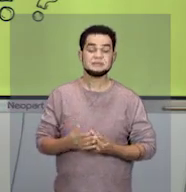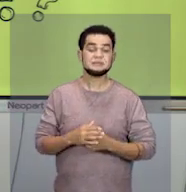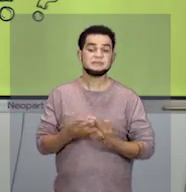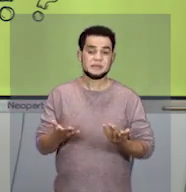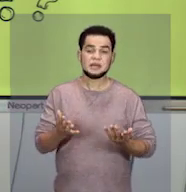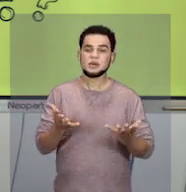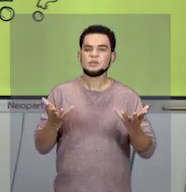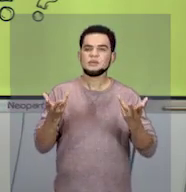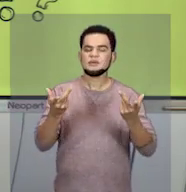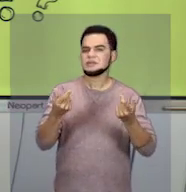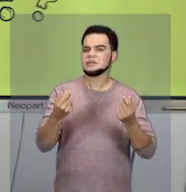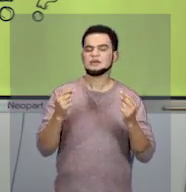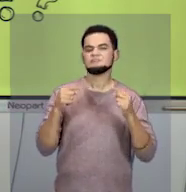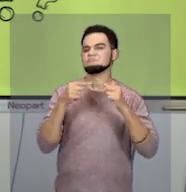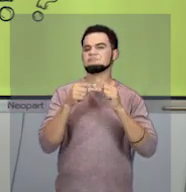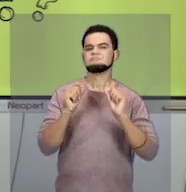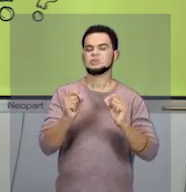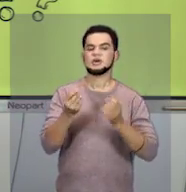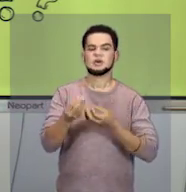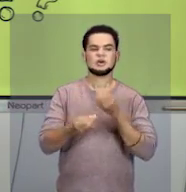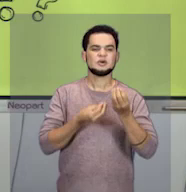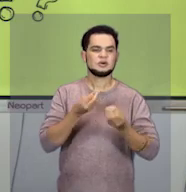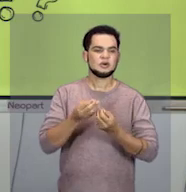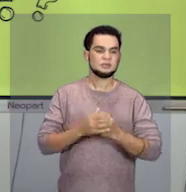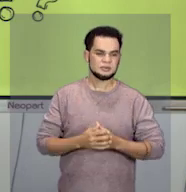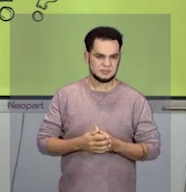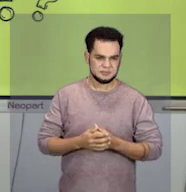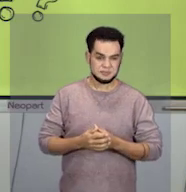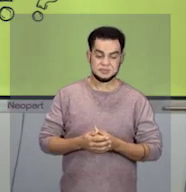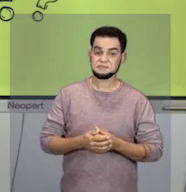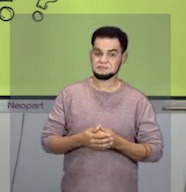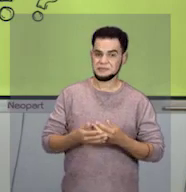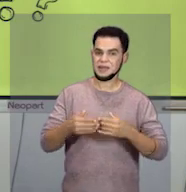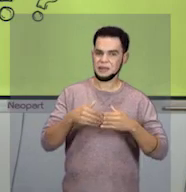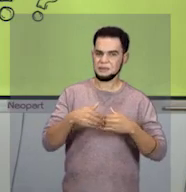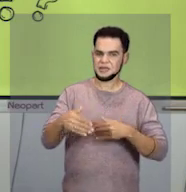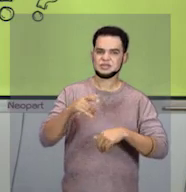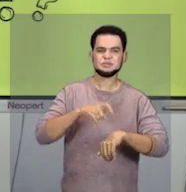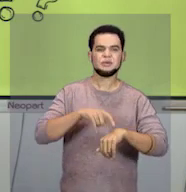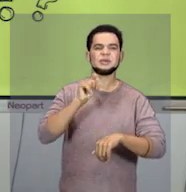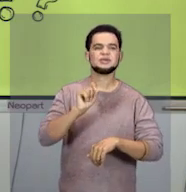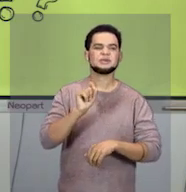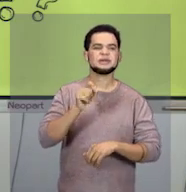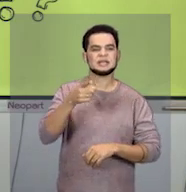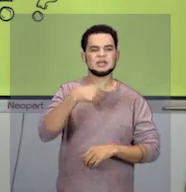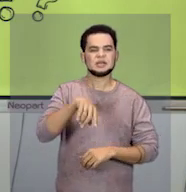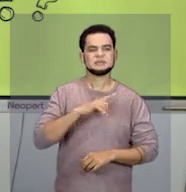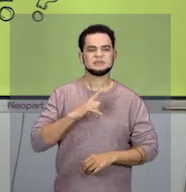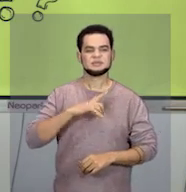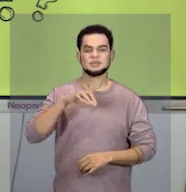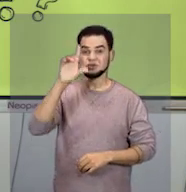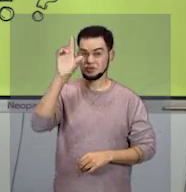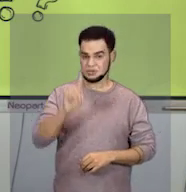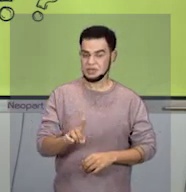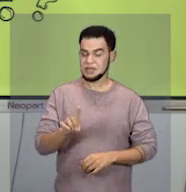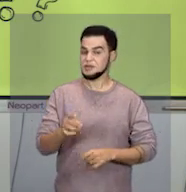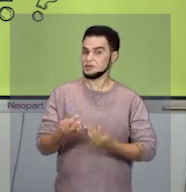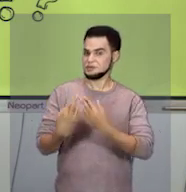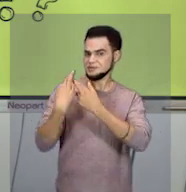qualidade, ela se dá de que maneira? A partir do momento que nós temos os direitos e os nossos